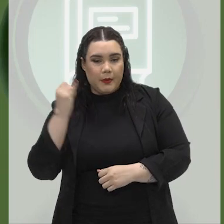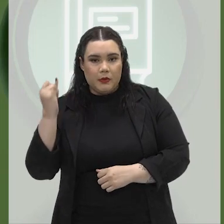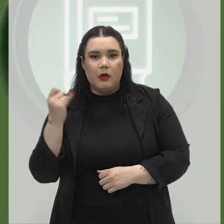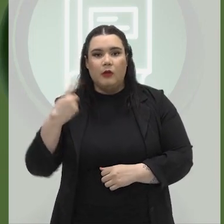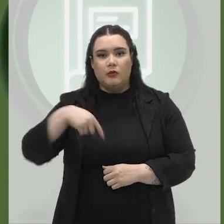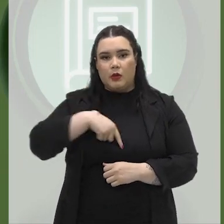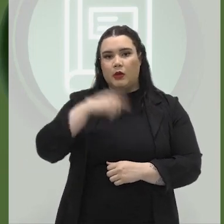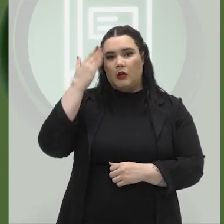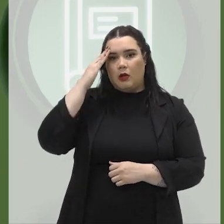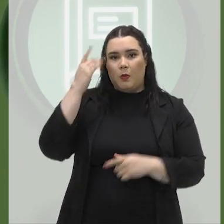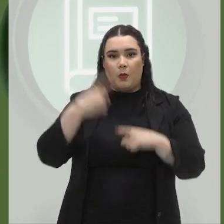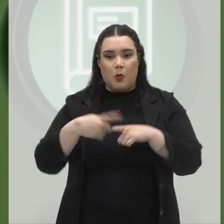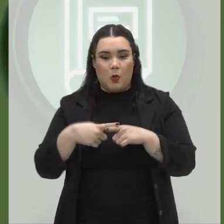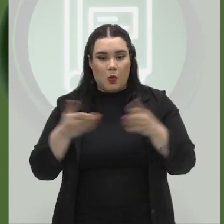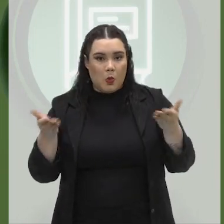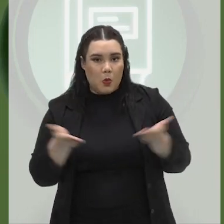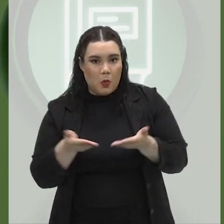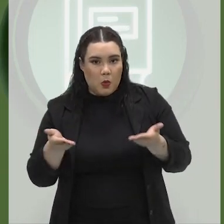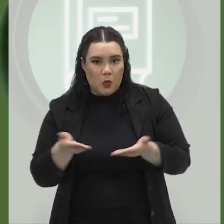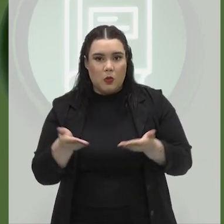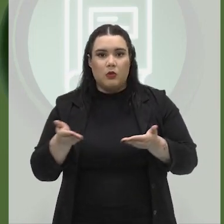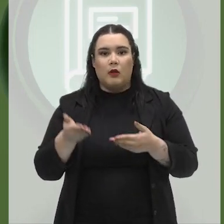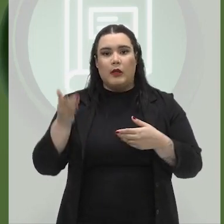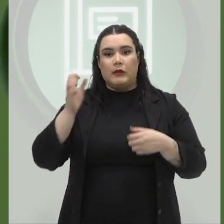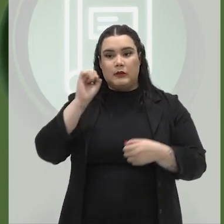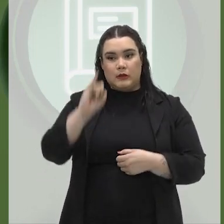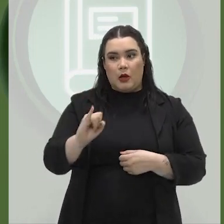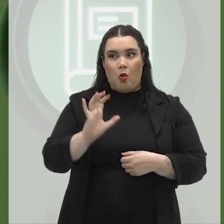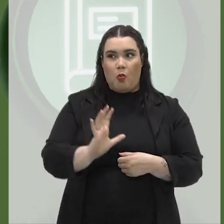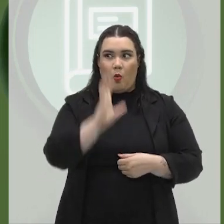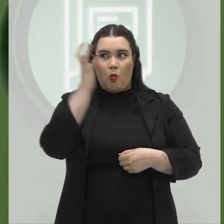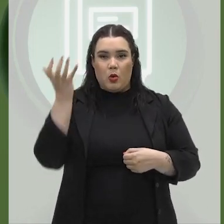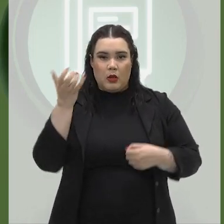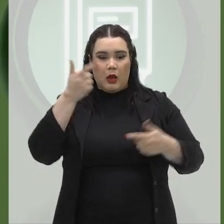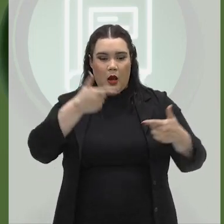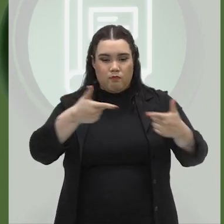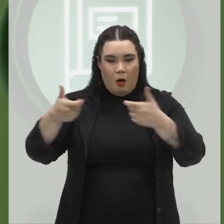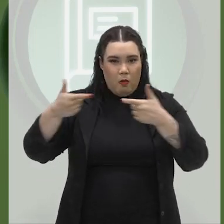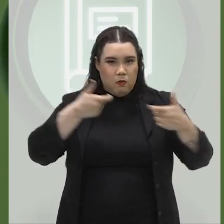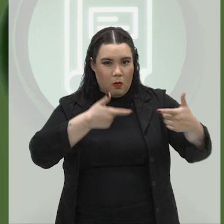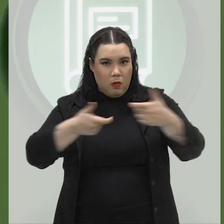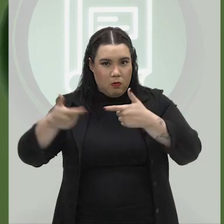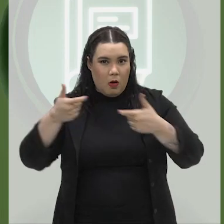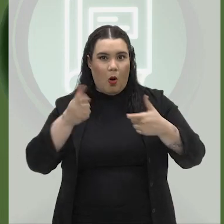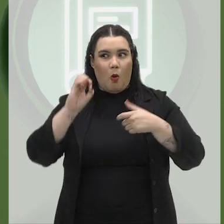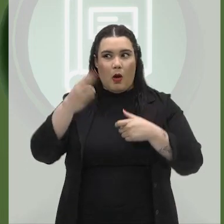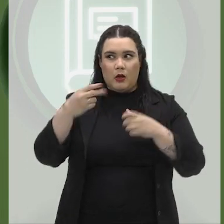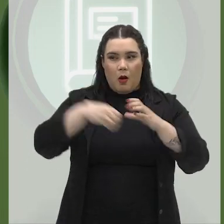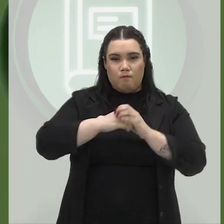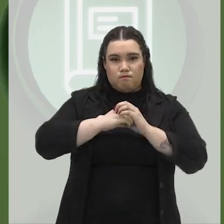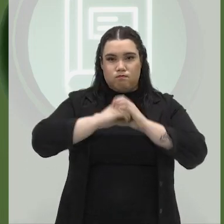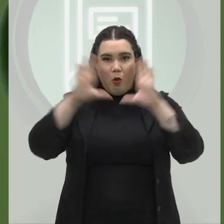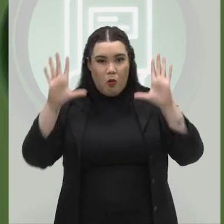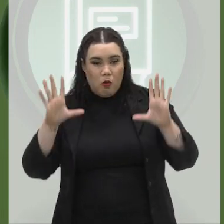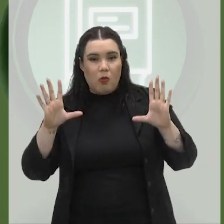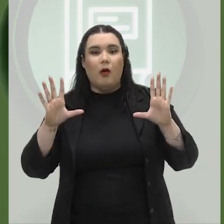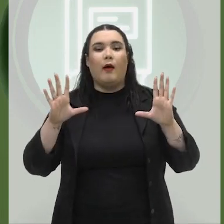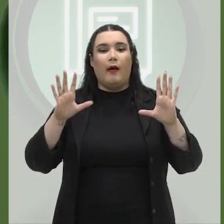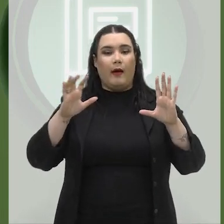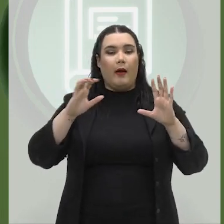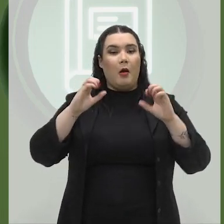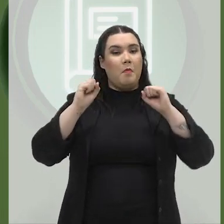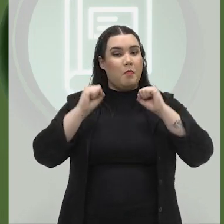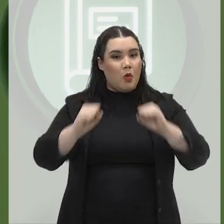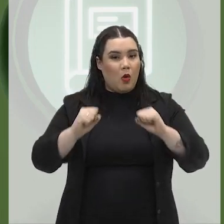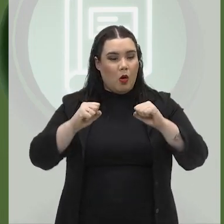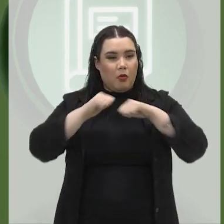entendamos, porque hoje uma guerra nuclear, uma explosão de uma bomba nuclear faria com que toda a humanidade, ou